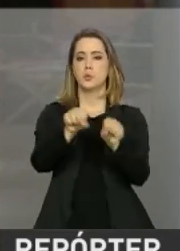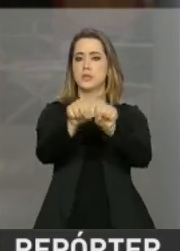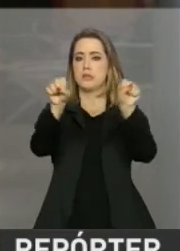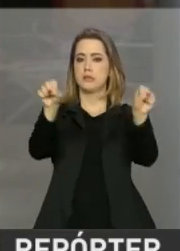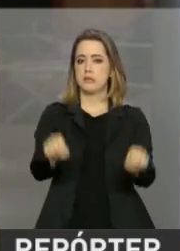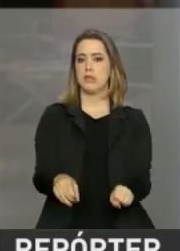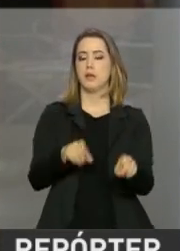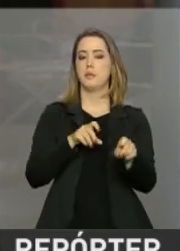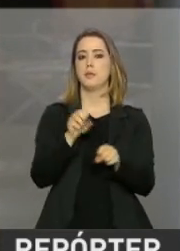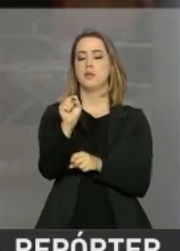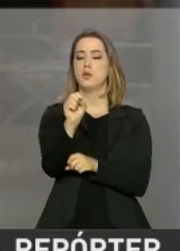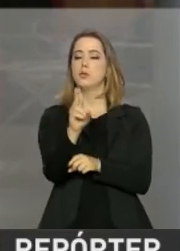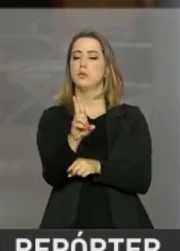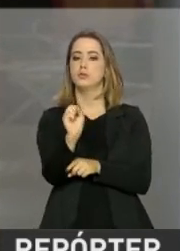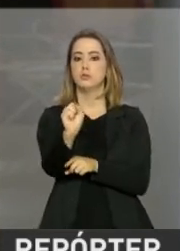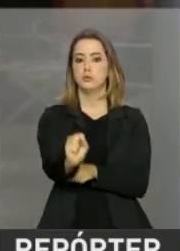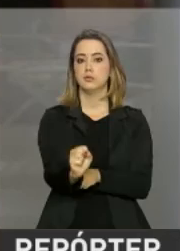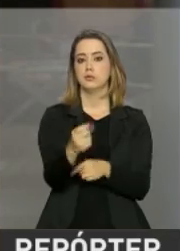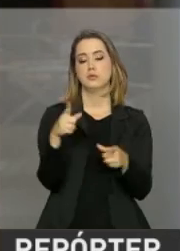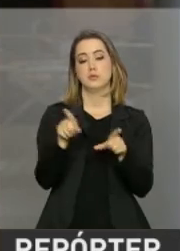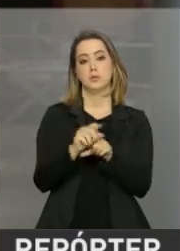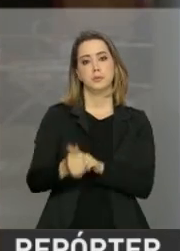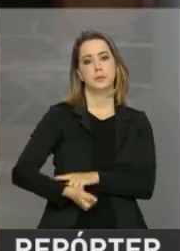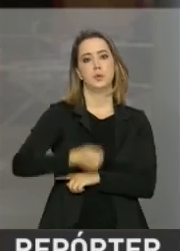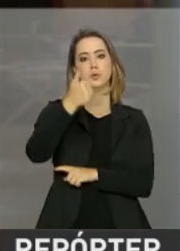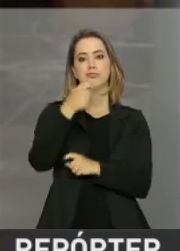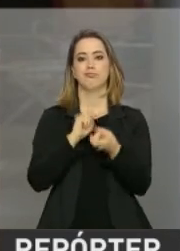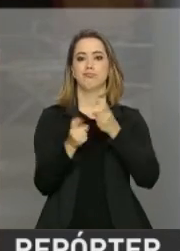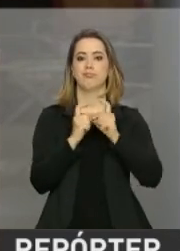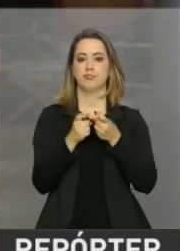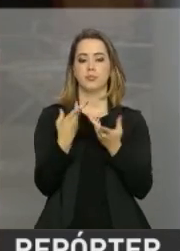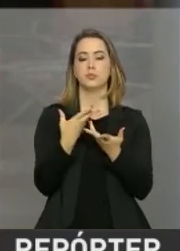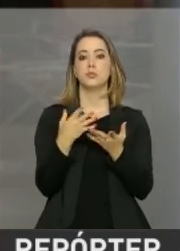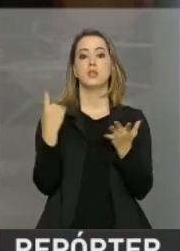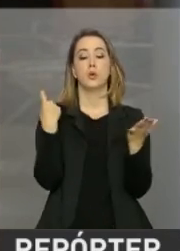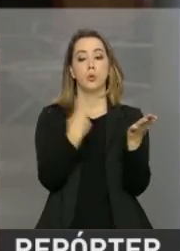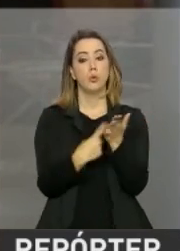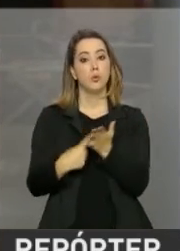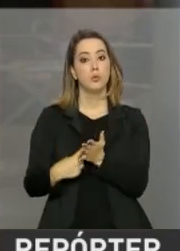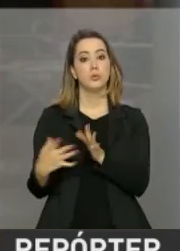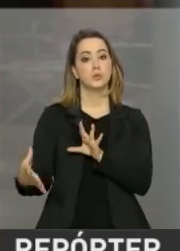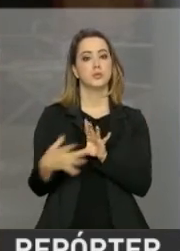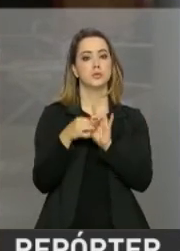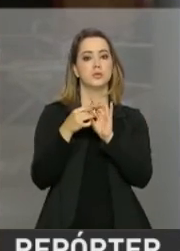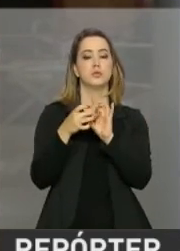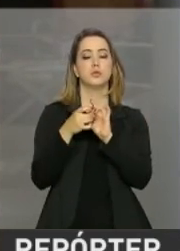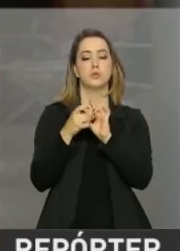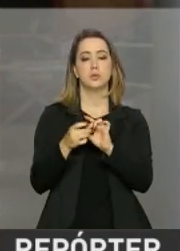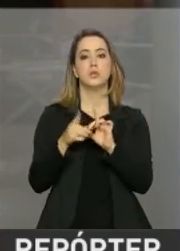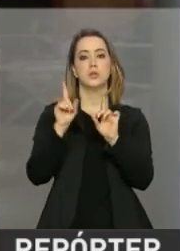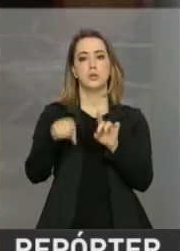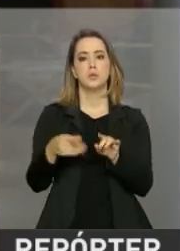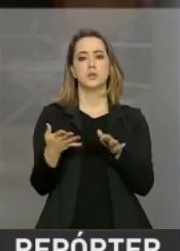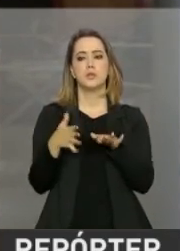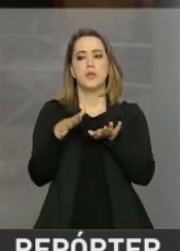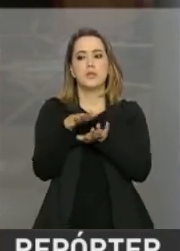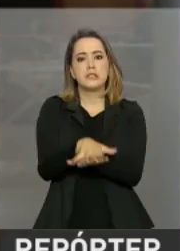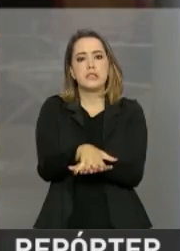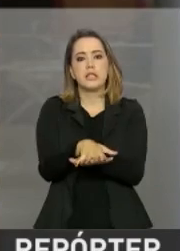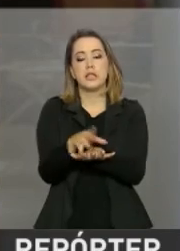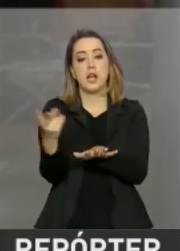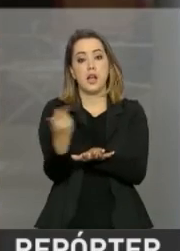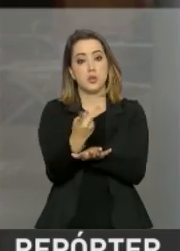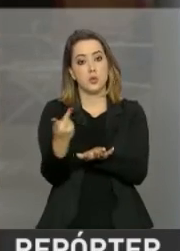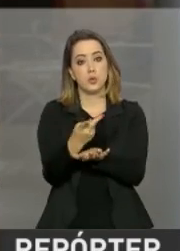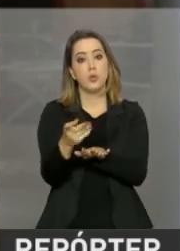do sistema único de saúde e assim melhorar a gestão com o convênio é possível integrar as informações de saúde dos estados